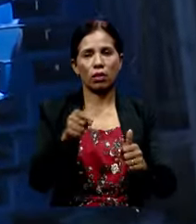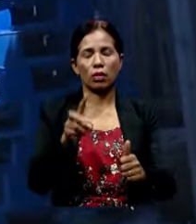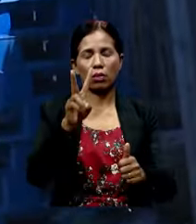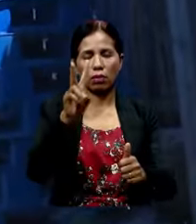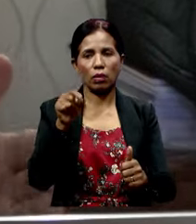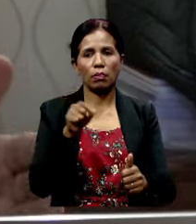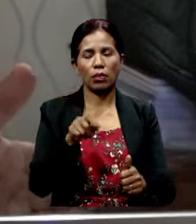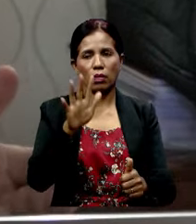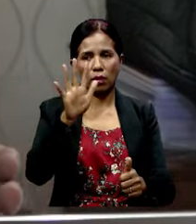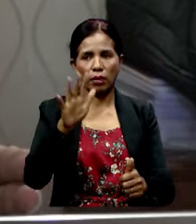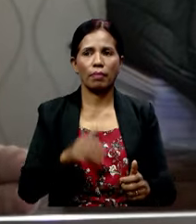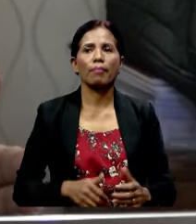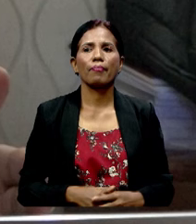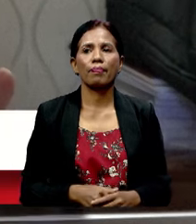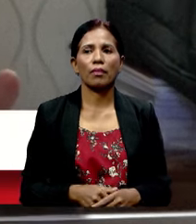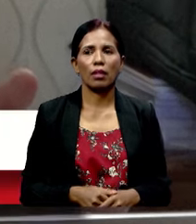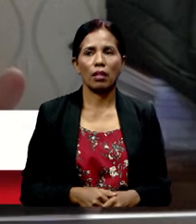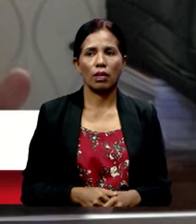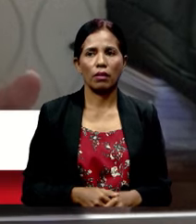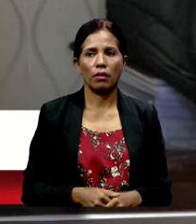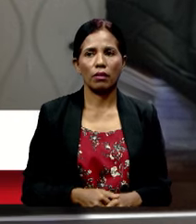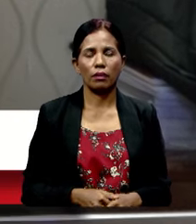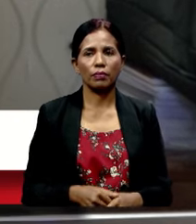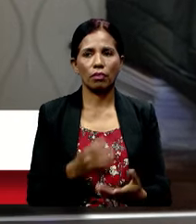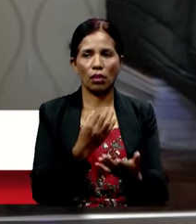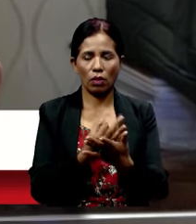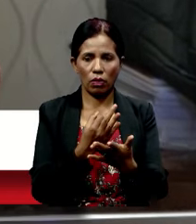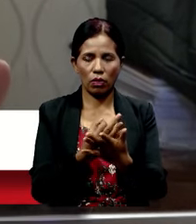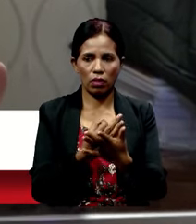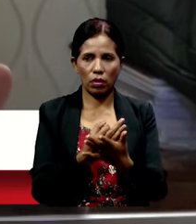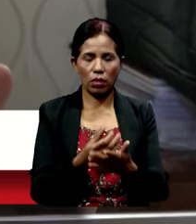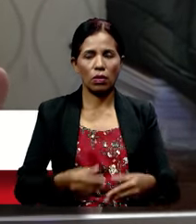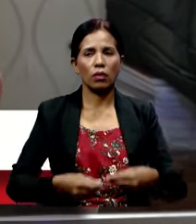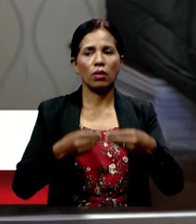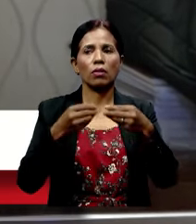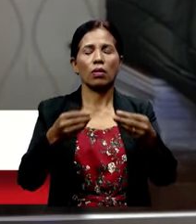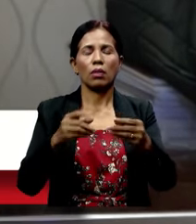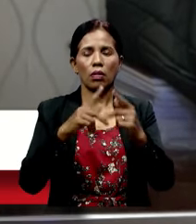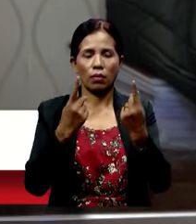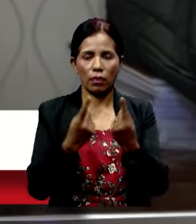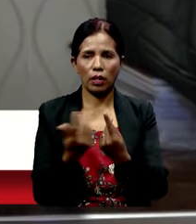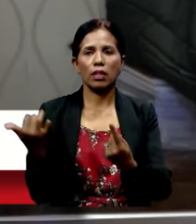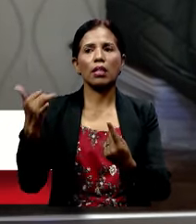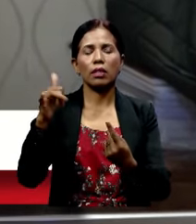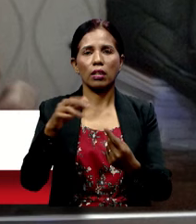lima. Subsidi nebe atau intervenção nebe makfo ba importadores ira fos nene,